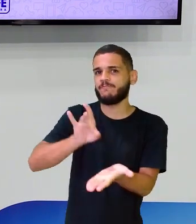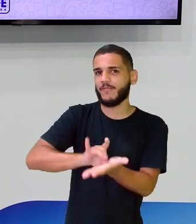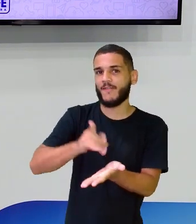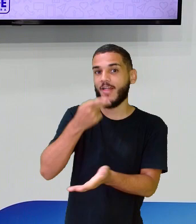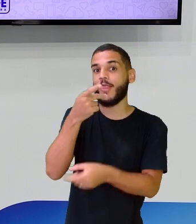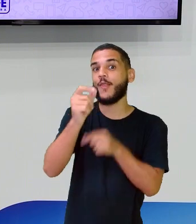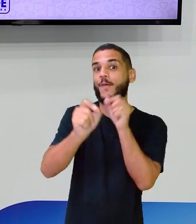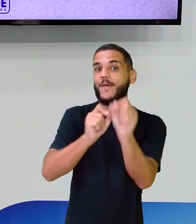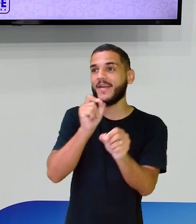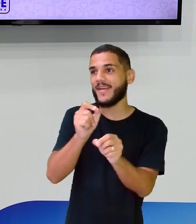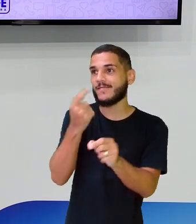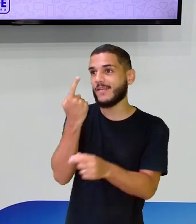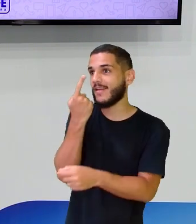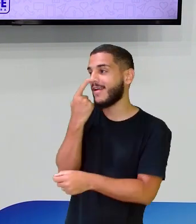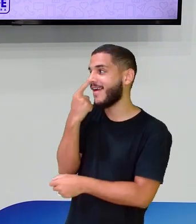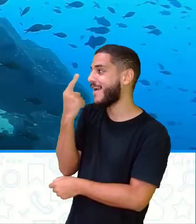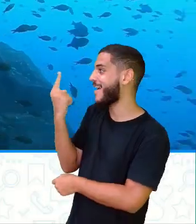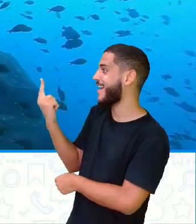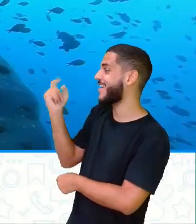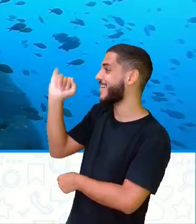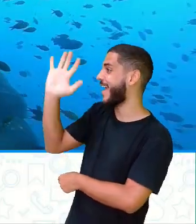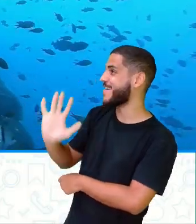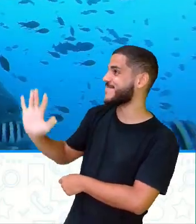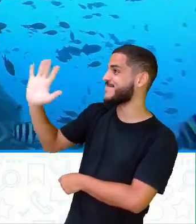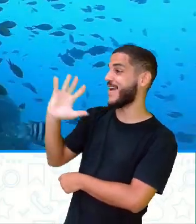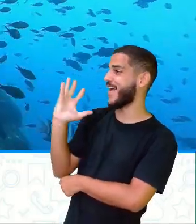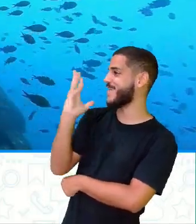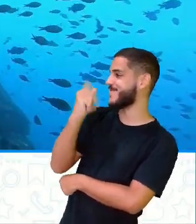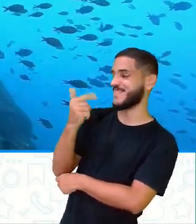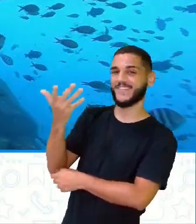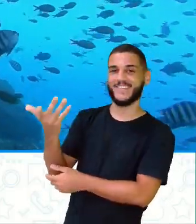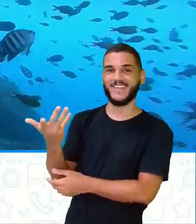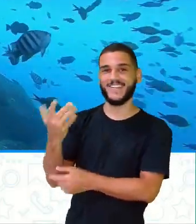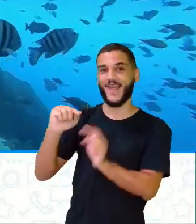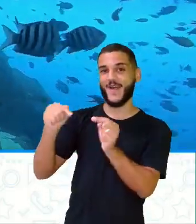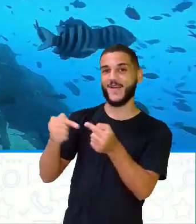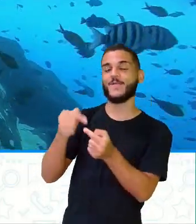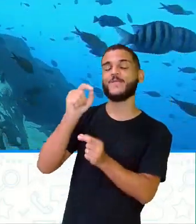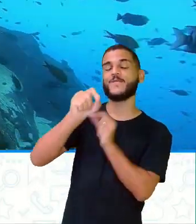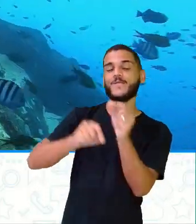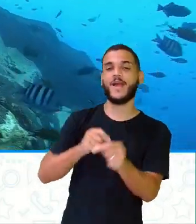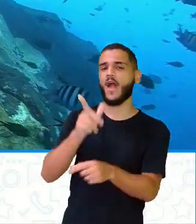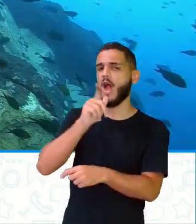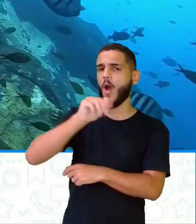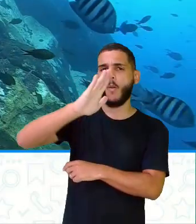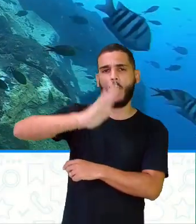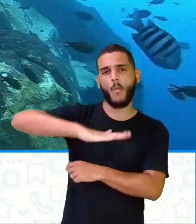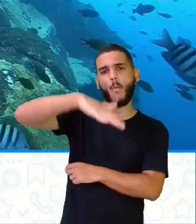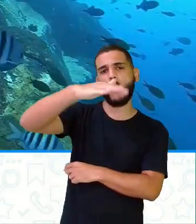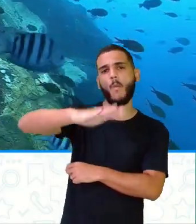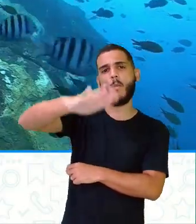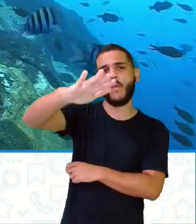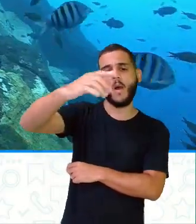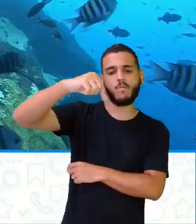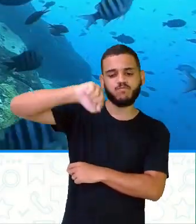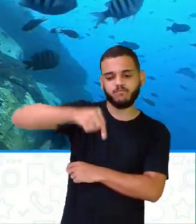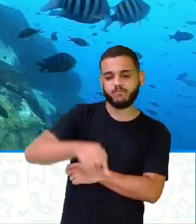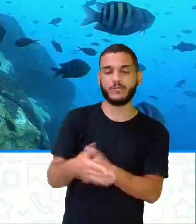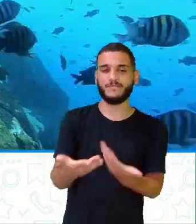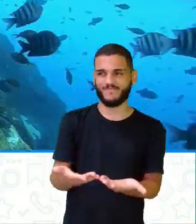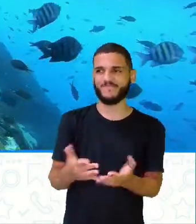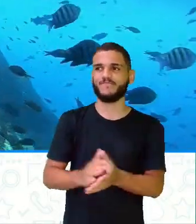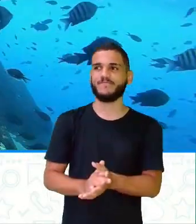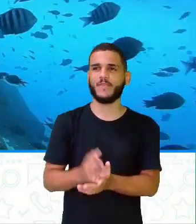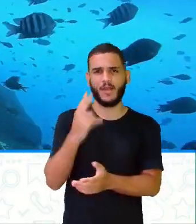tô falando aqui, olha só que imagem bonita aqui no fundo do mar que tem nesse lugar. Será que vocês já